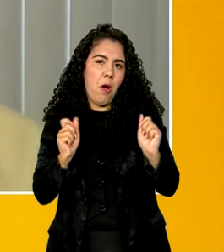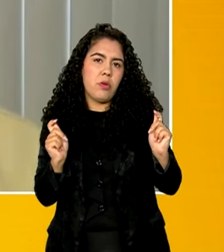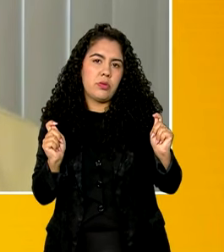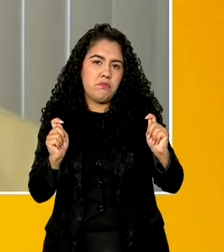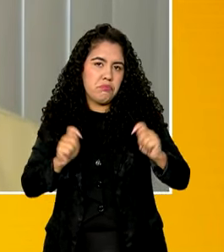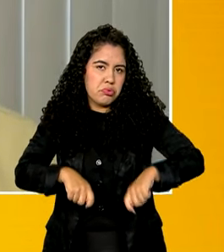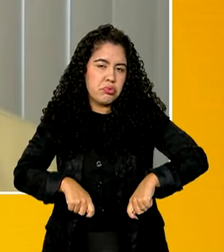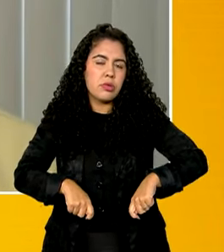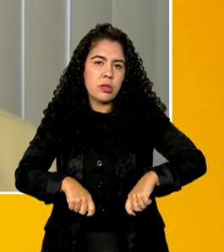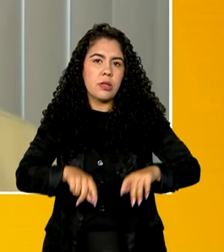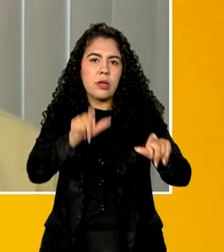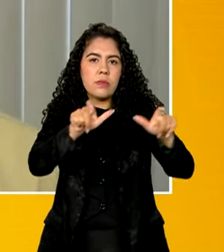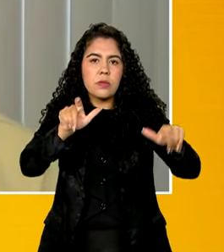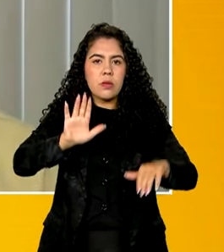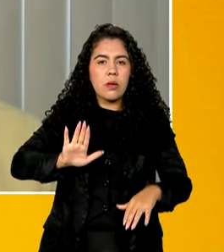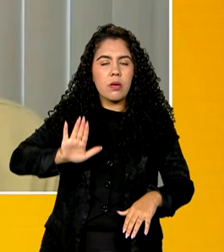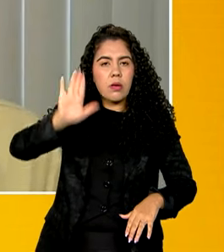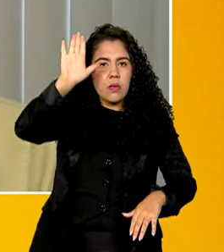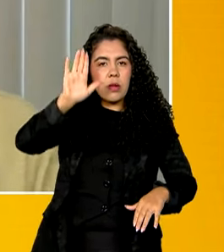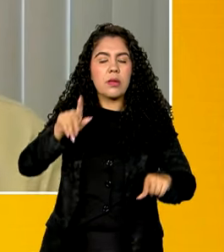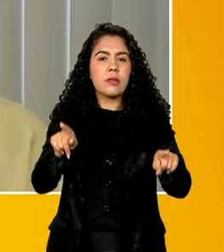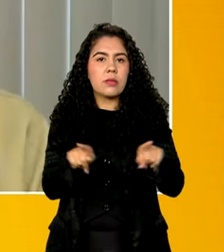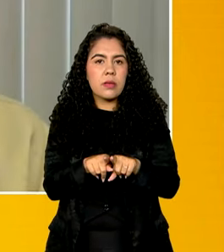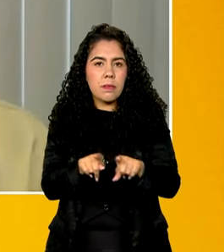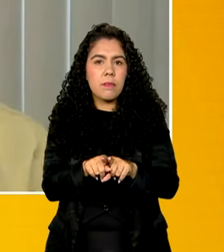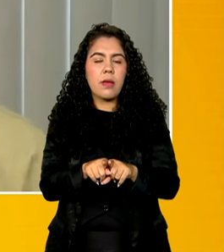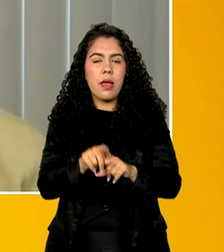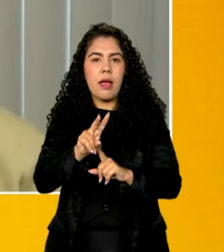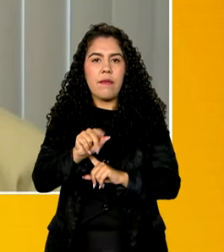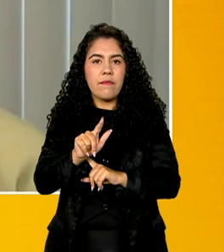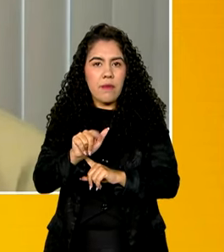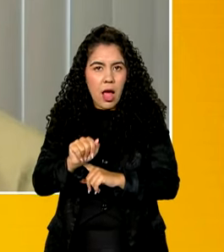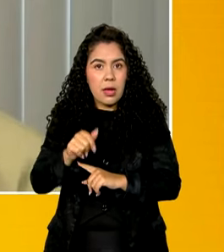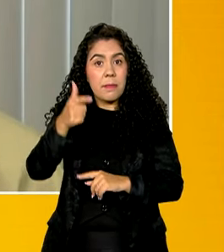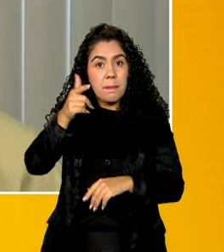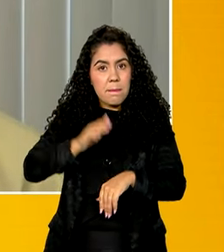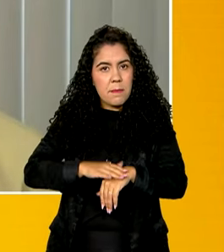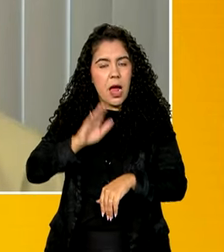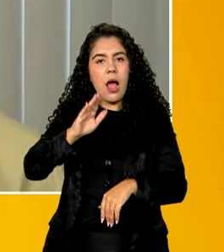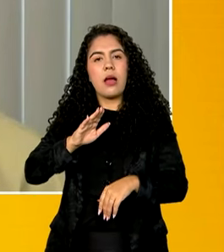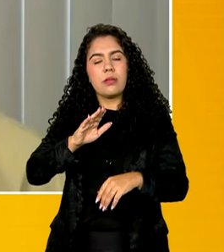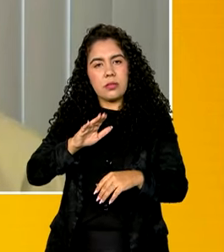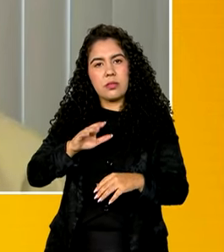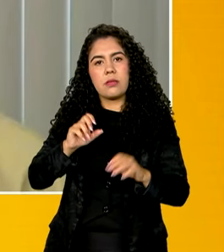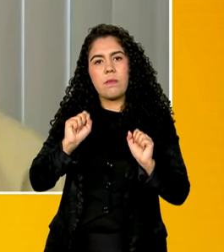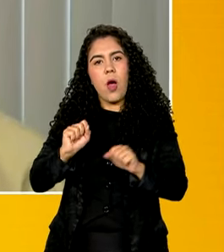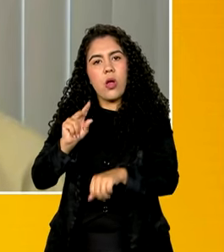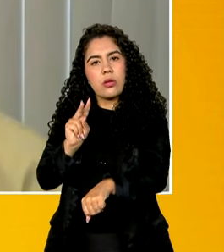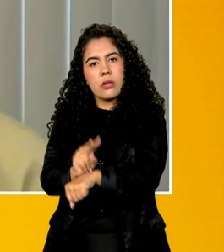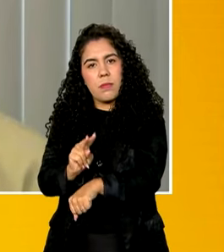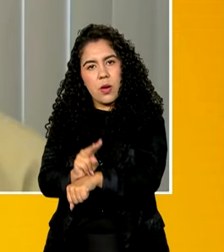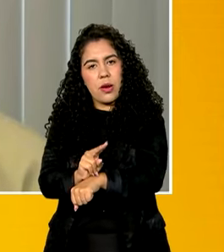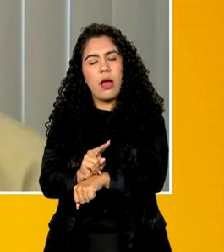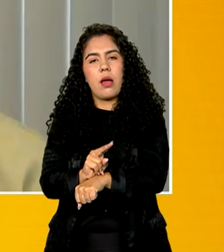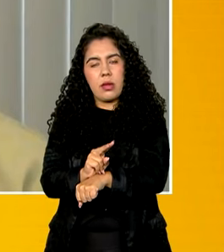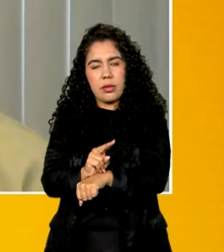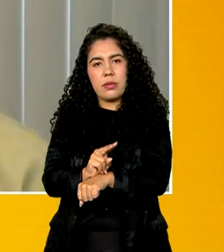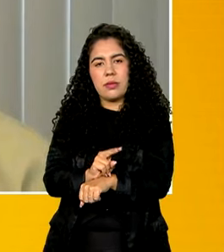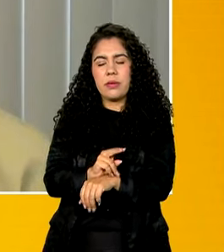candidatos possam concorrer a vagas temporárias, além das 6.640 que foram disponibilizadas originalmente, tá?